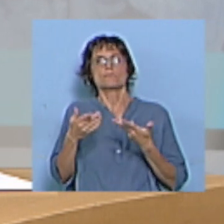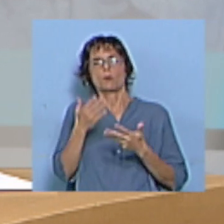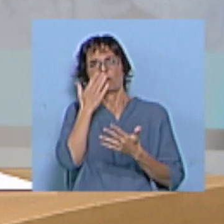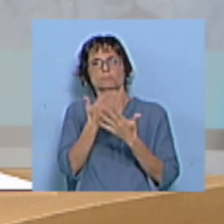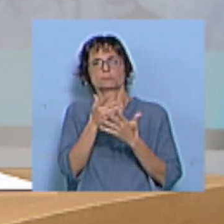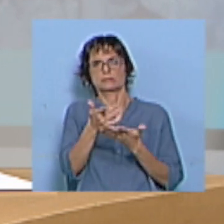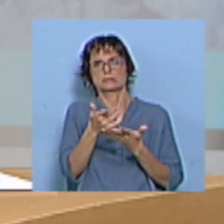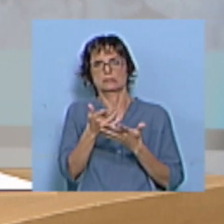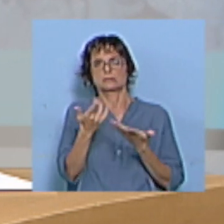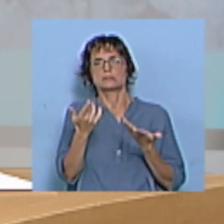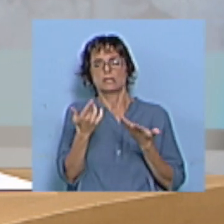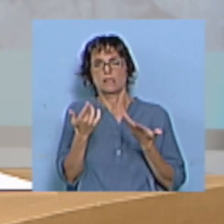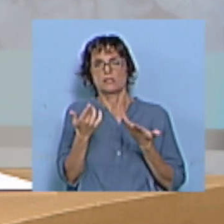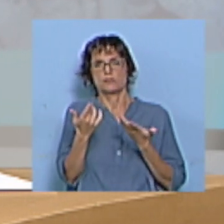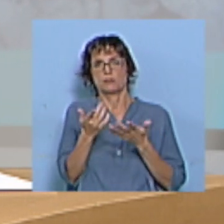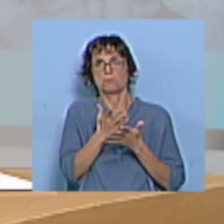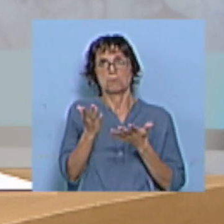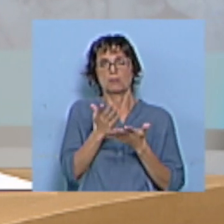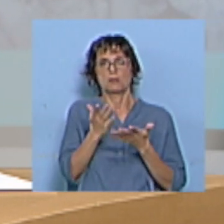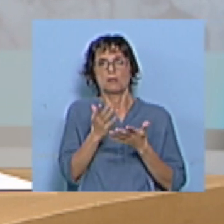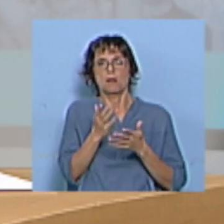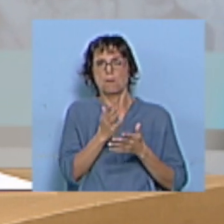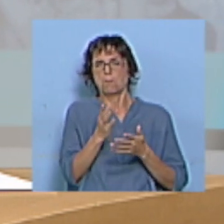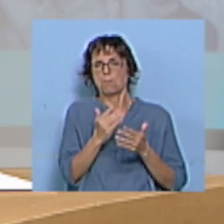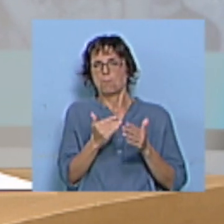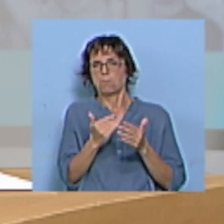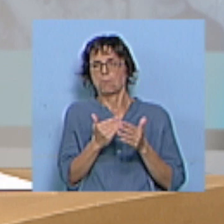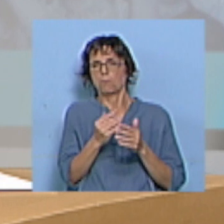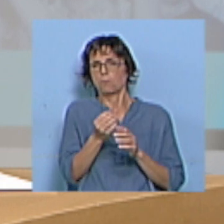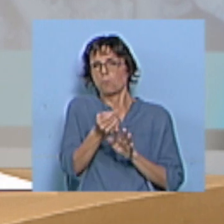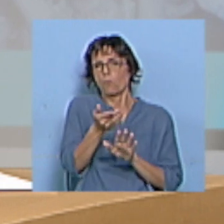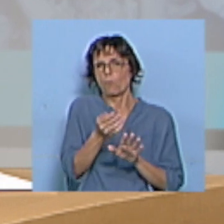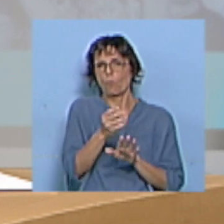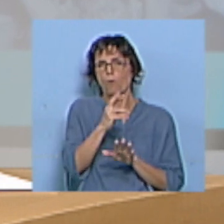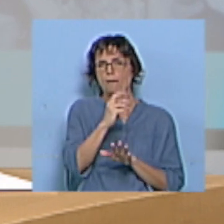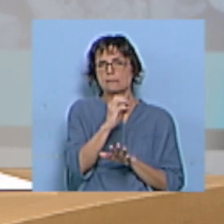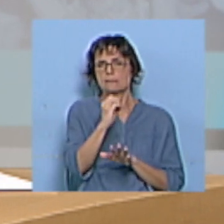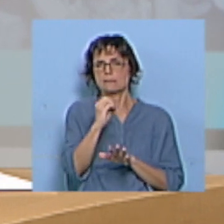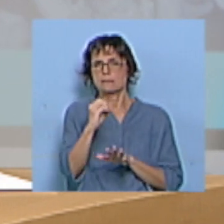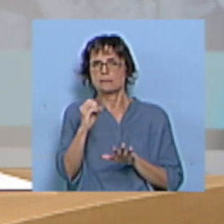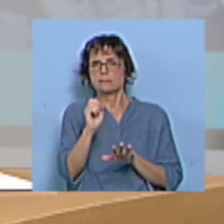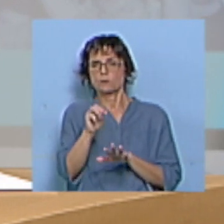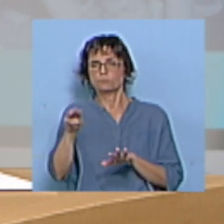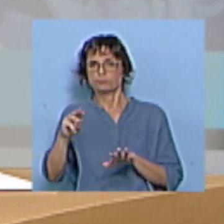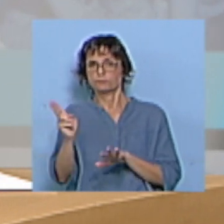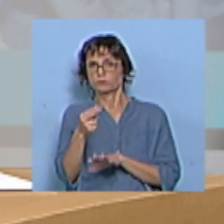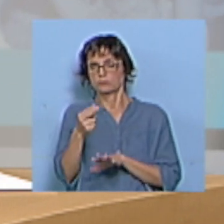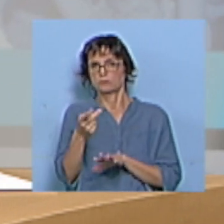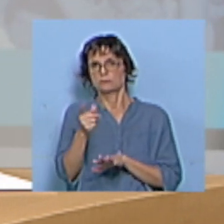não chega a 300 milhões de euros e depois de rapar o tacho dos outros fundos